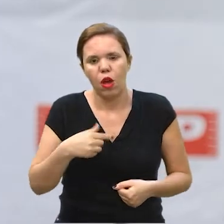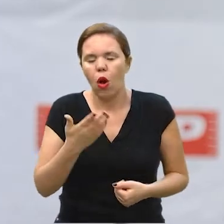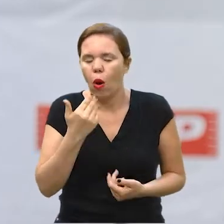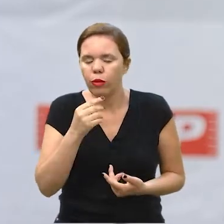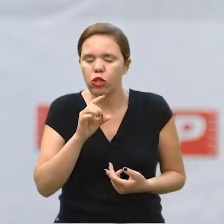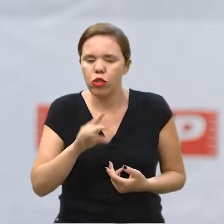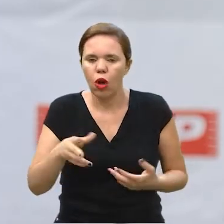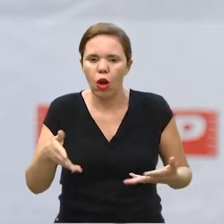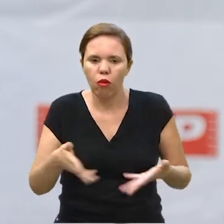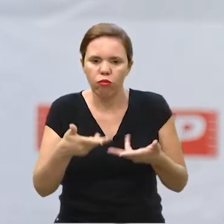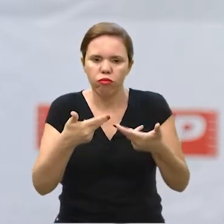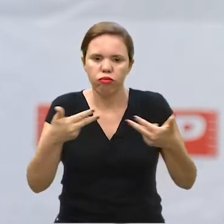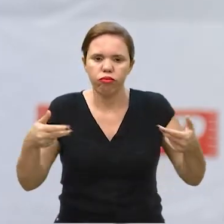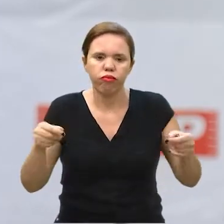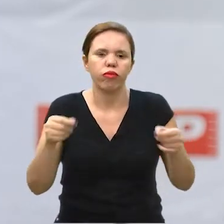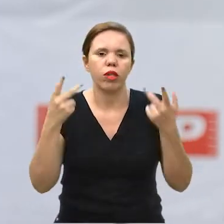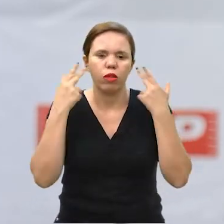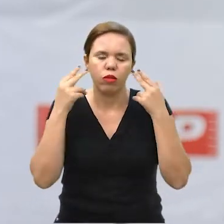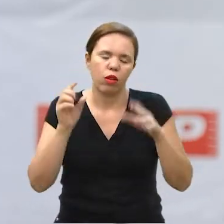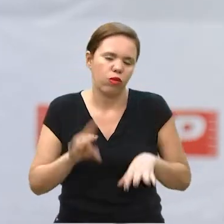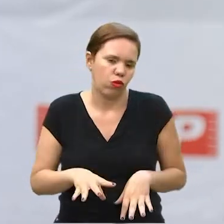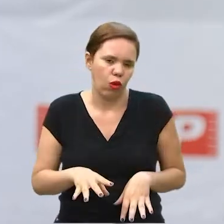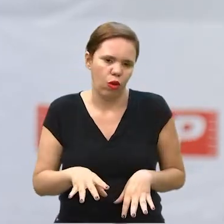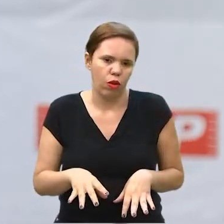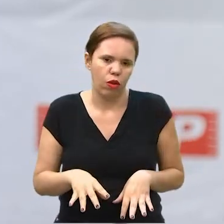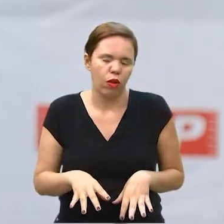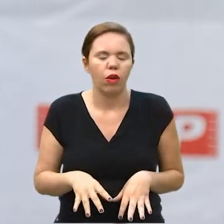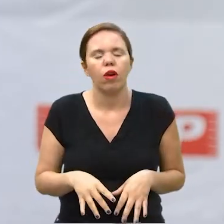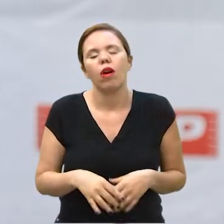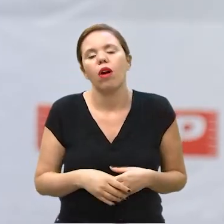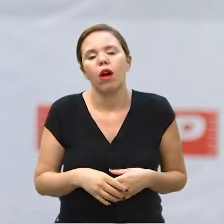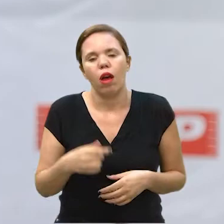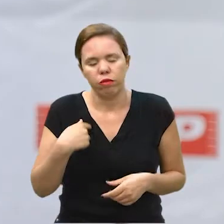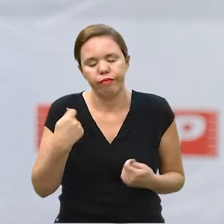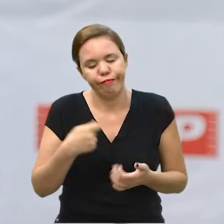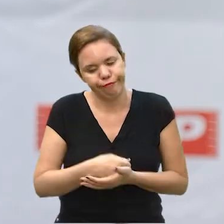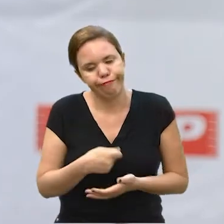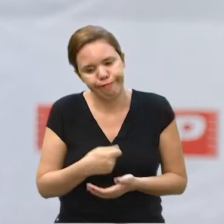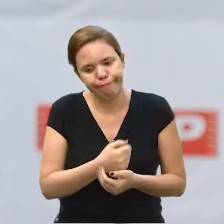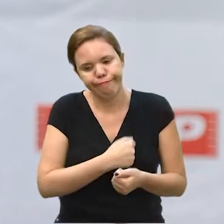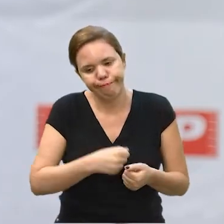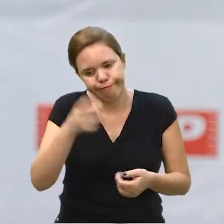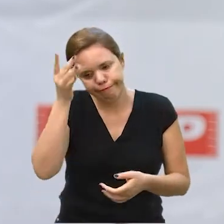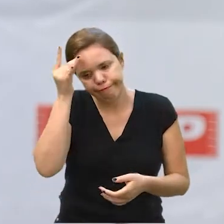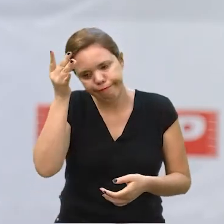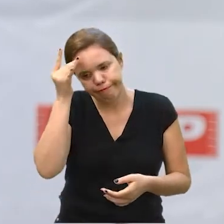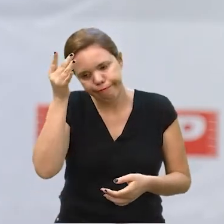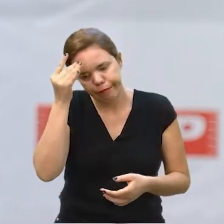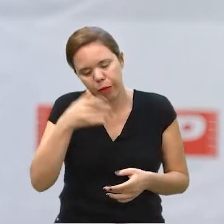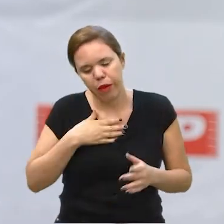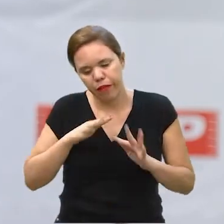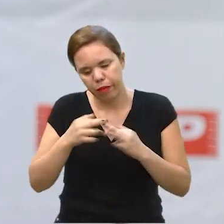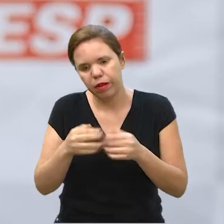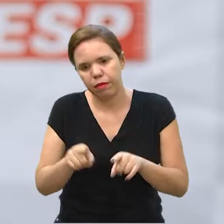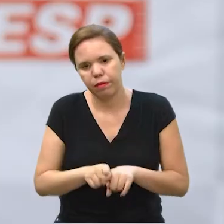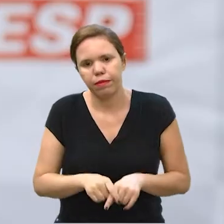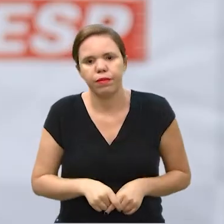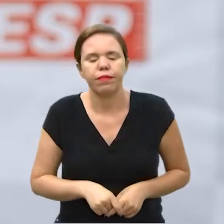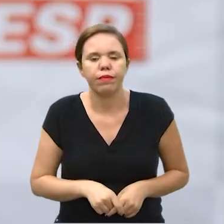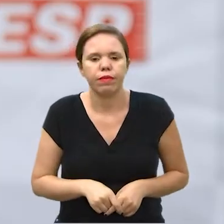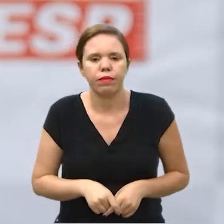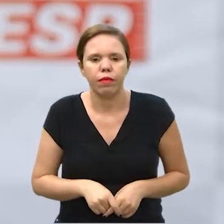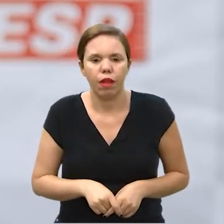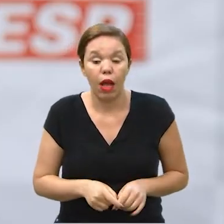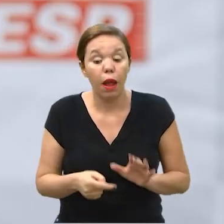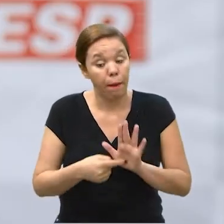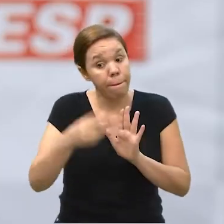vegetariana, a gente tem que cozinhar mesmo, então foi um dos motivos que eu busquei aprender a cozinhar para mim e para minha família também. Ela não